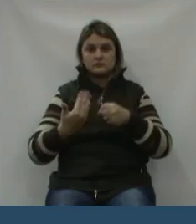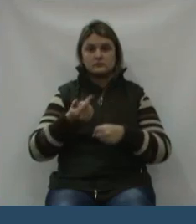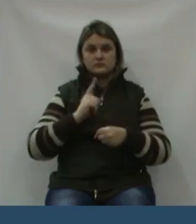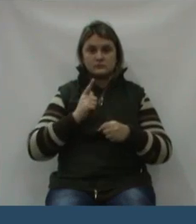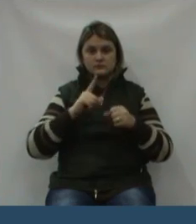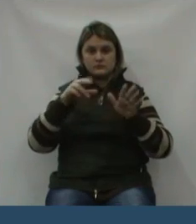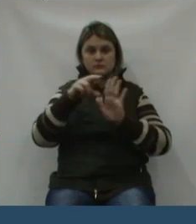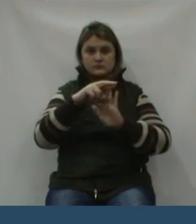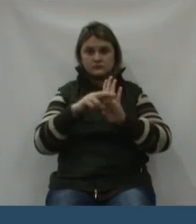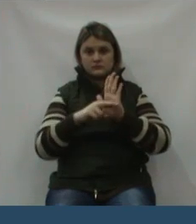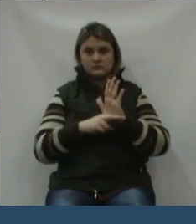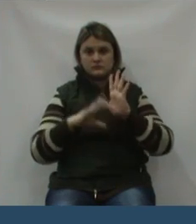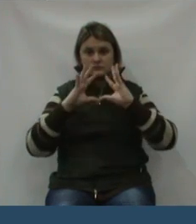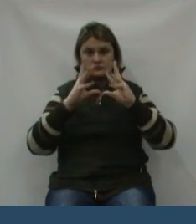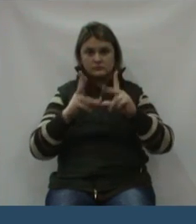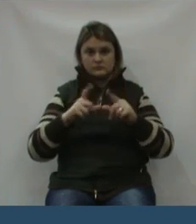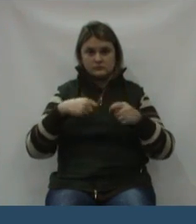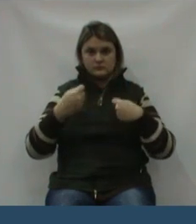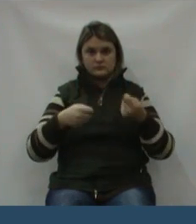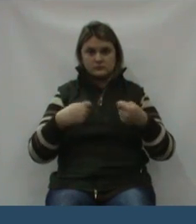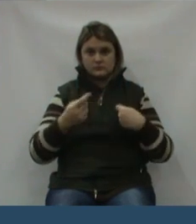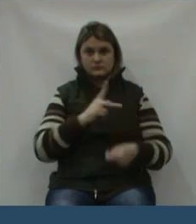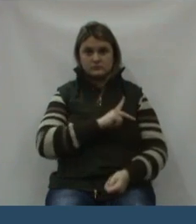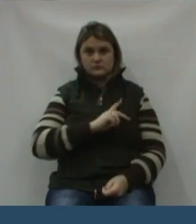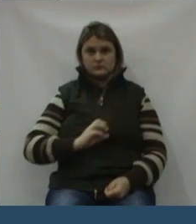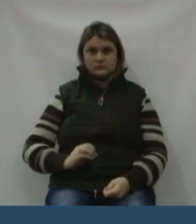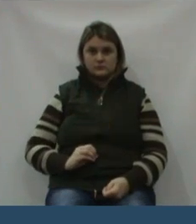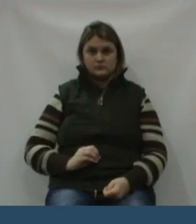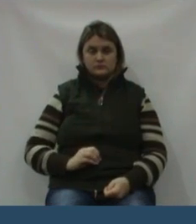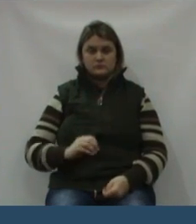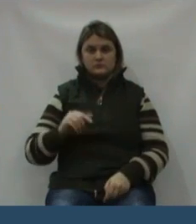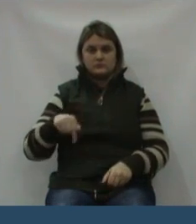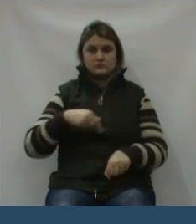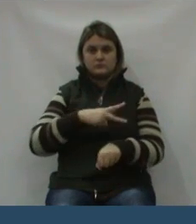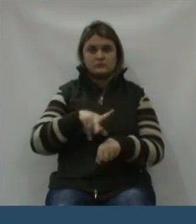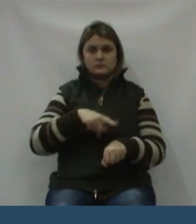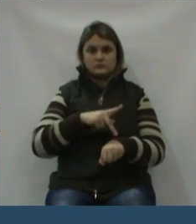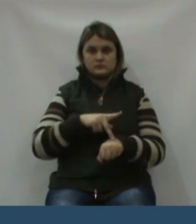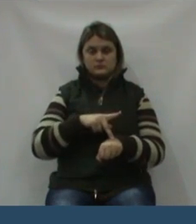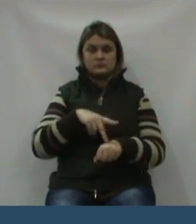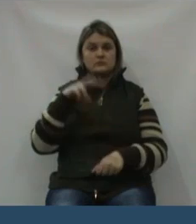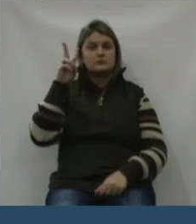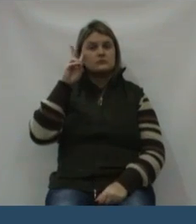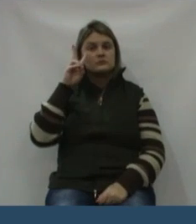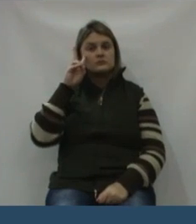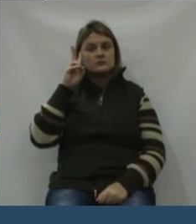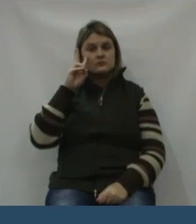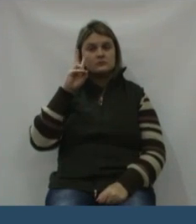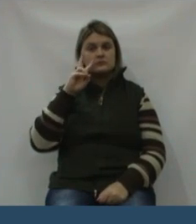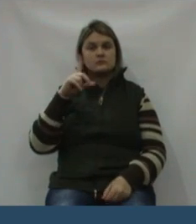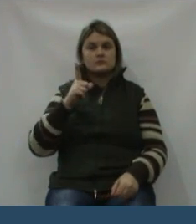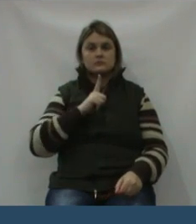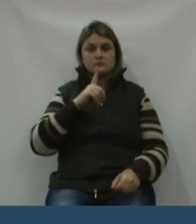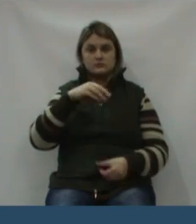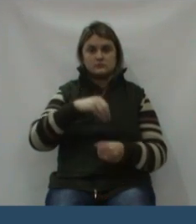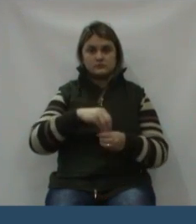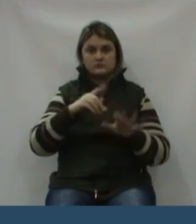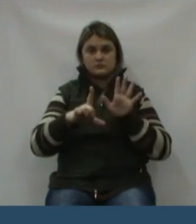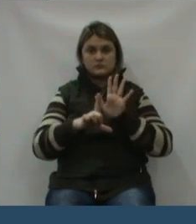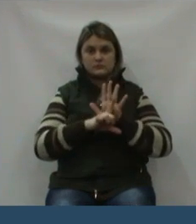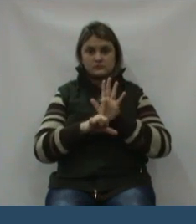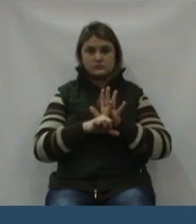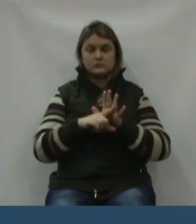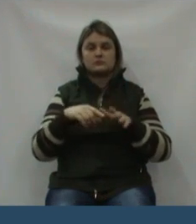regem toda a administração pública em nosso país. Lembramos da legalidade,